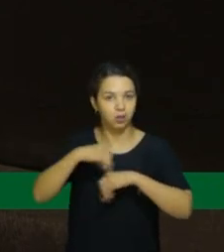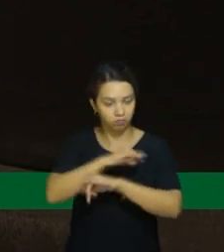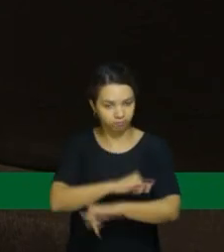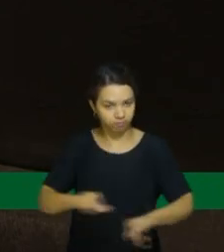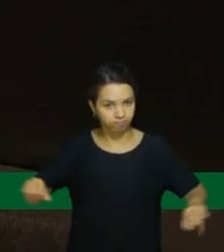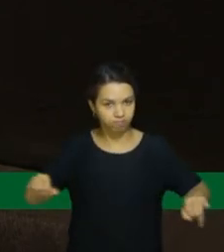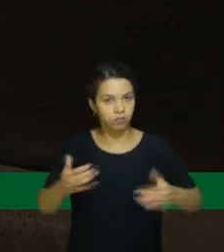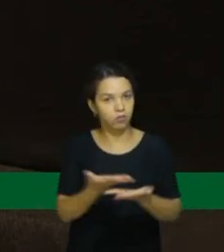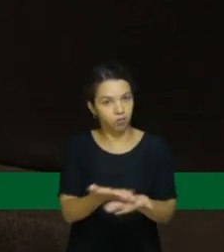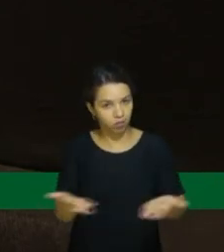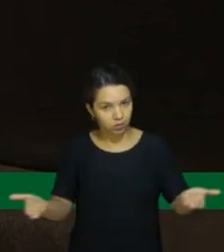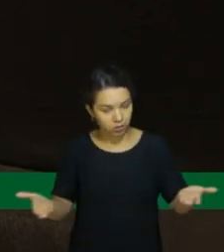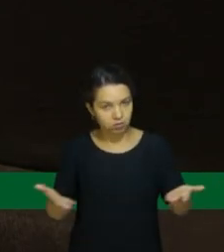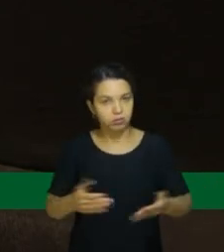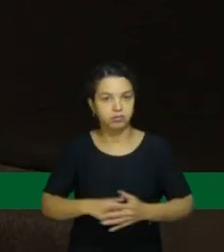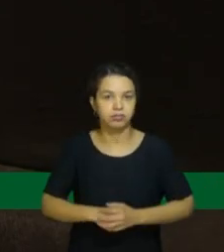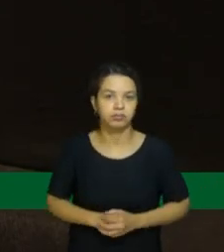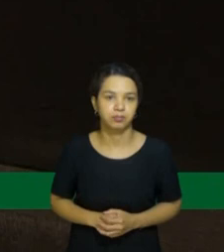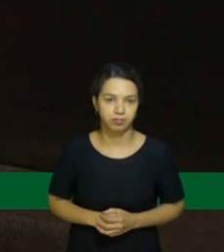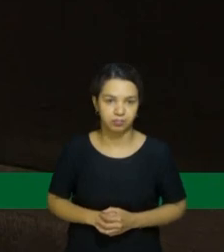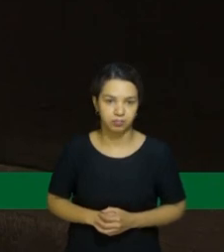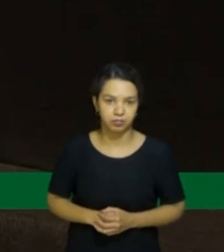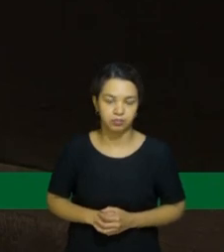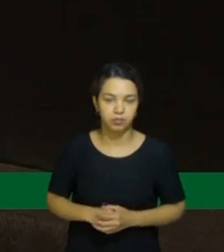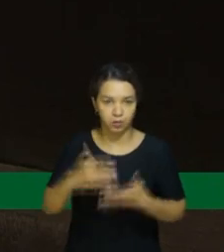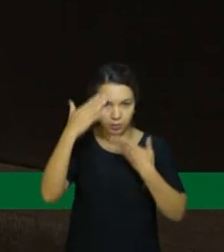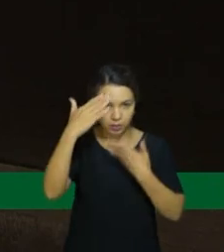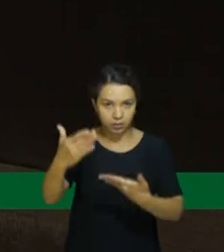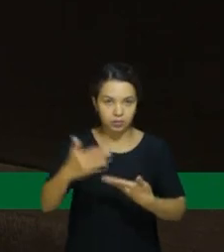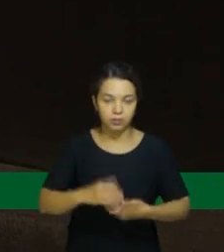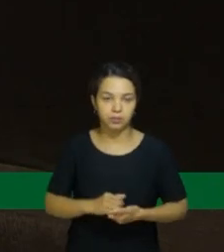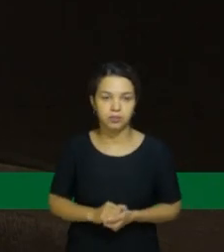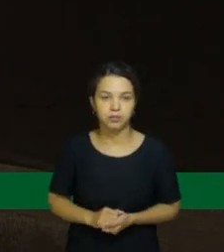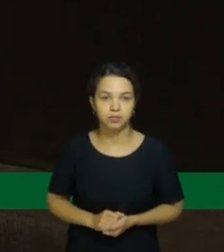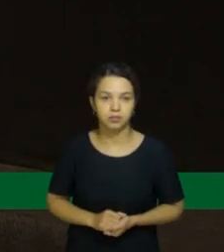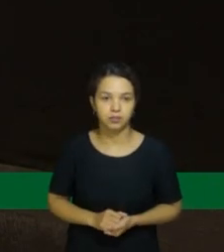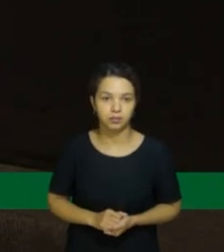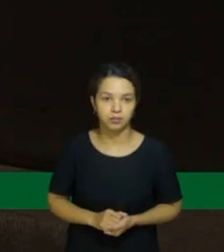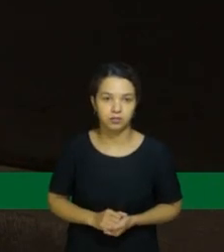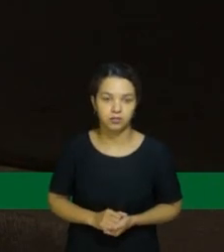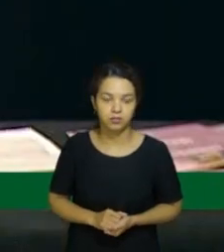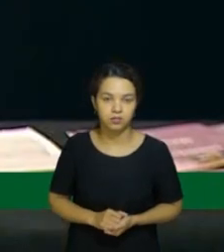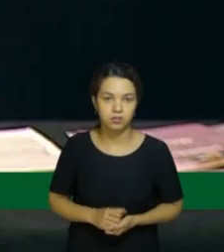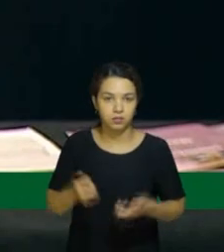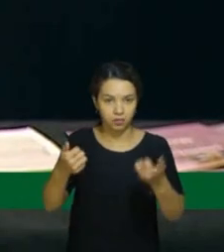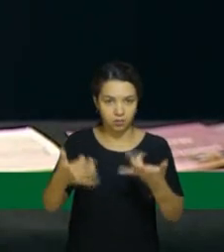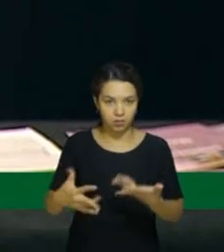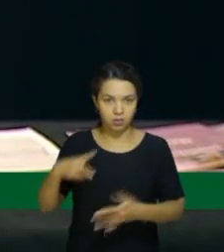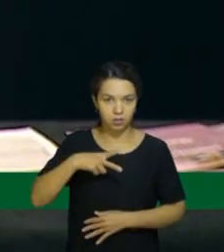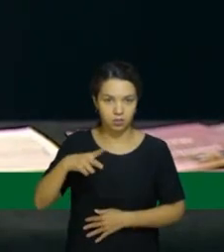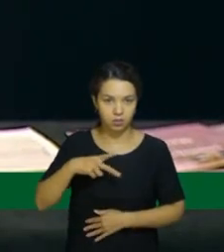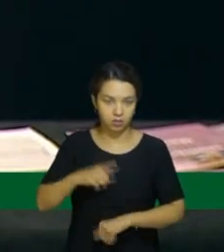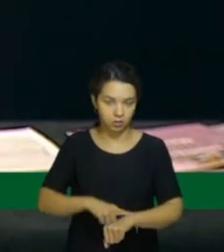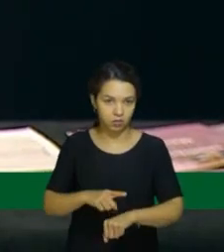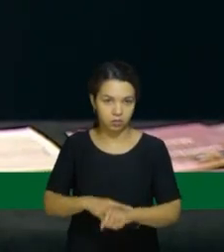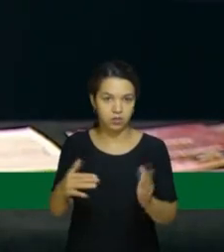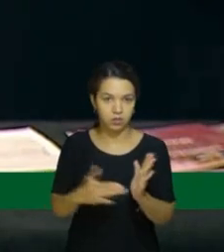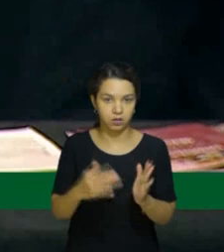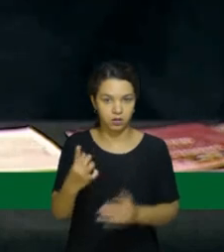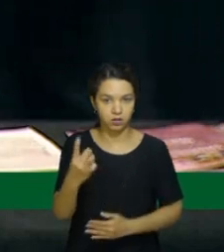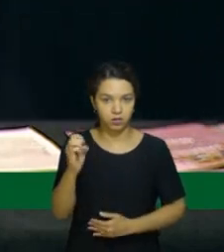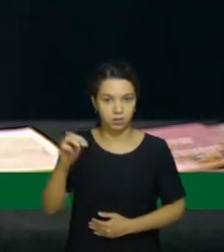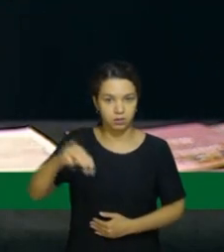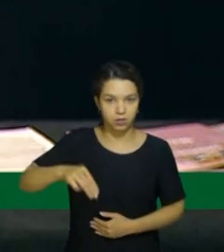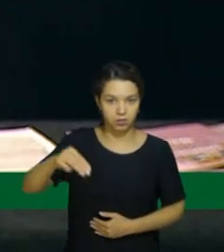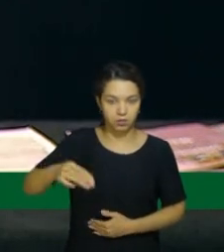Catarinense está dando para Santa Catarina muito obrigada explicações pessoais pelo tempo de até 10 minutos far uso da